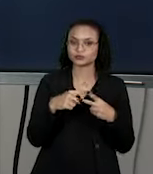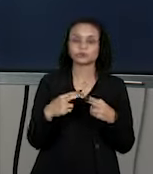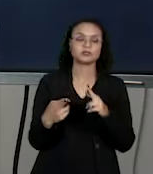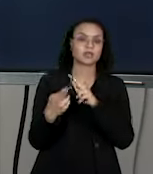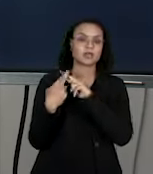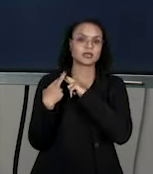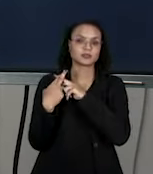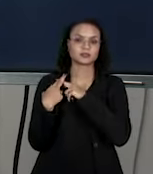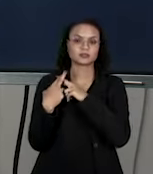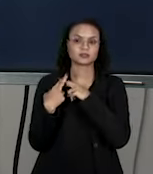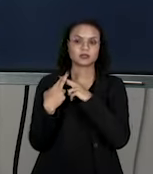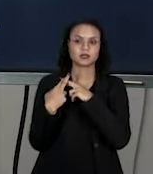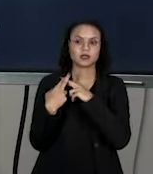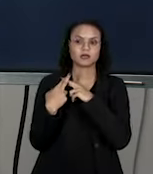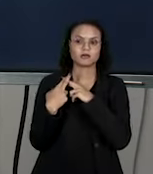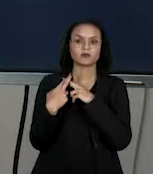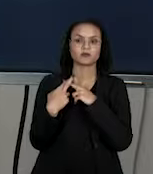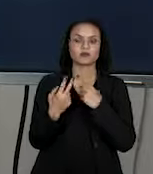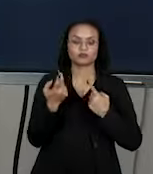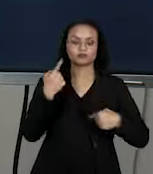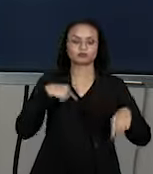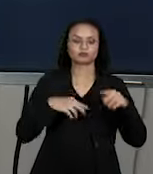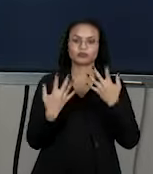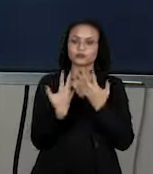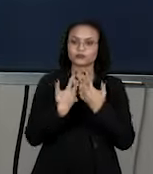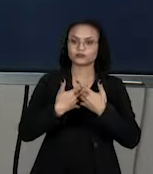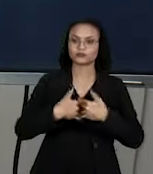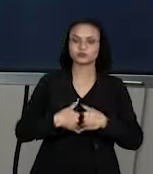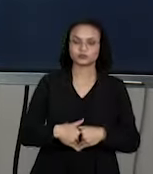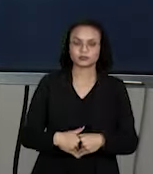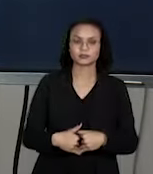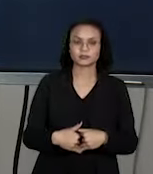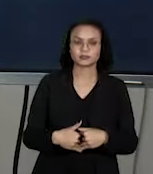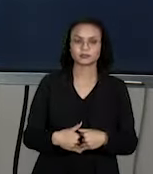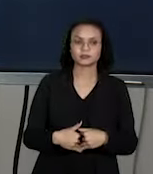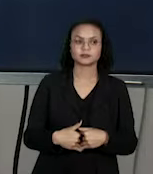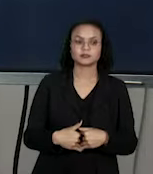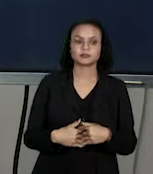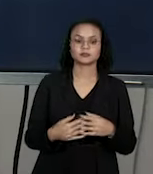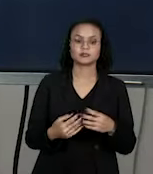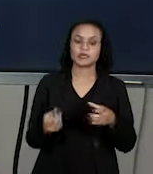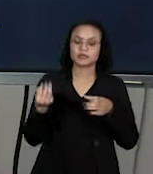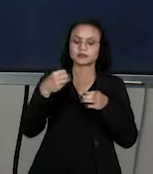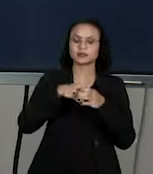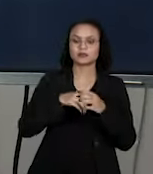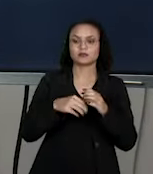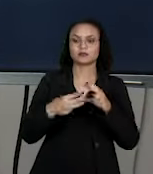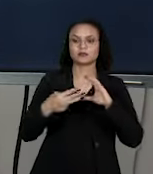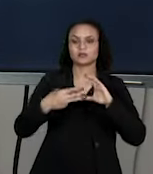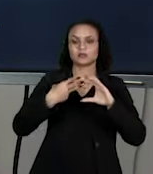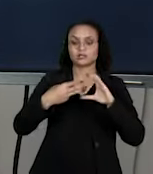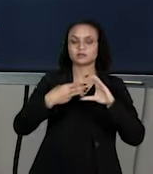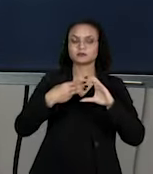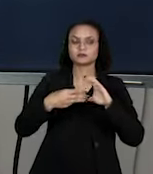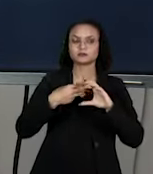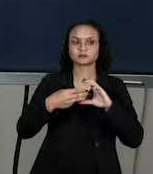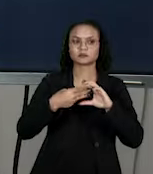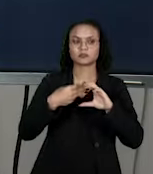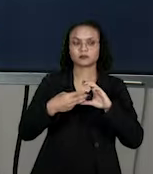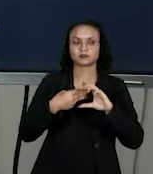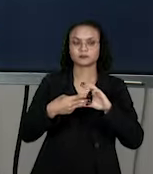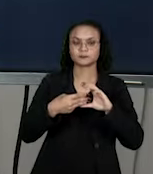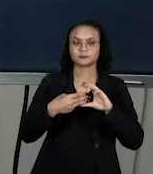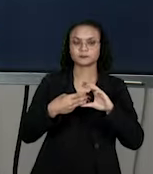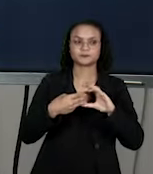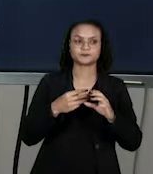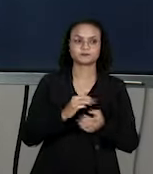são hormônios que irão atuar dentro das nossas células aí, regulando a taxa do